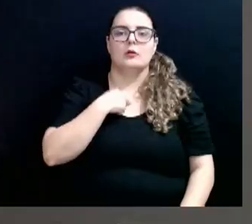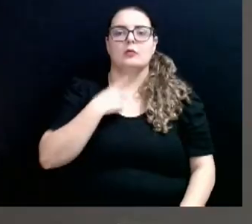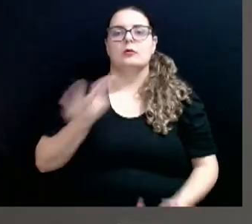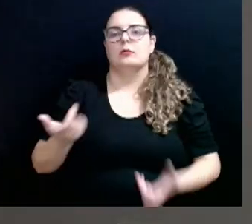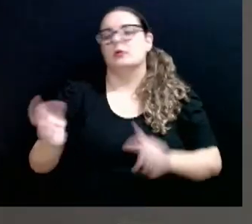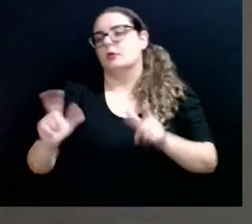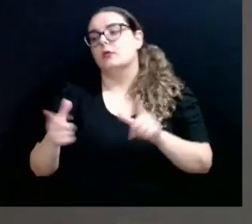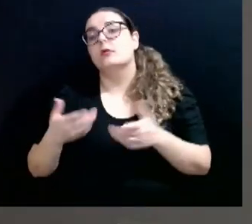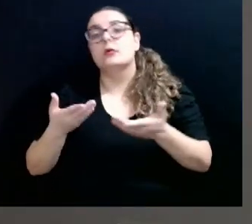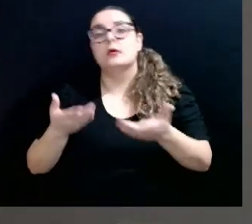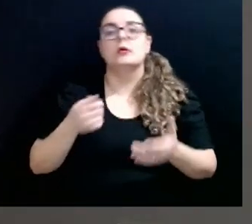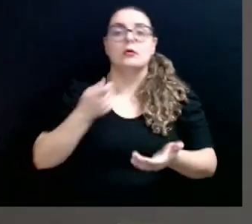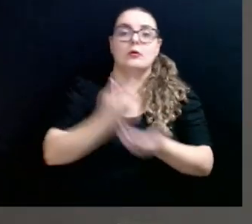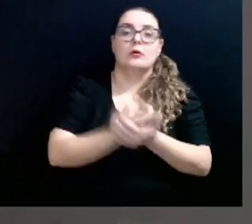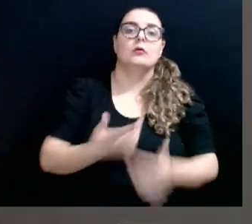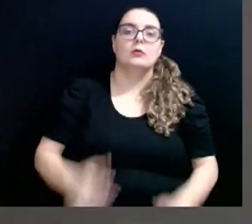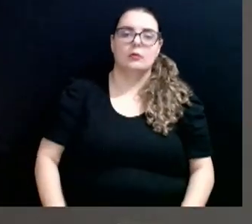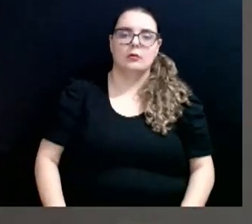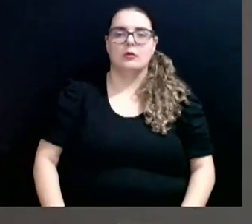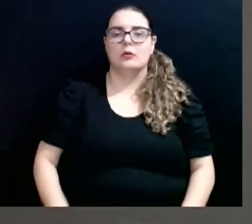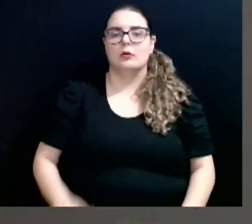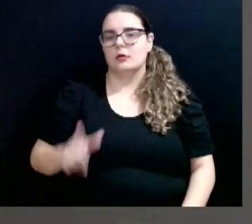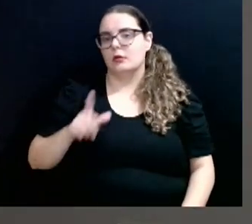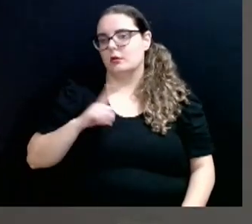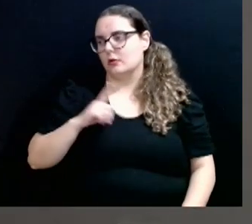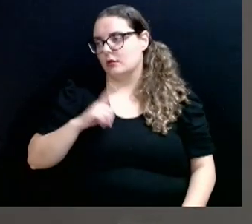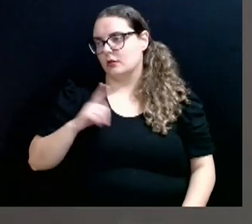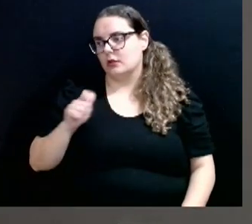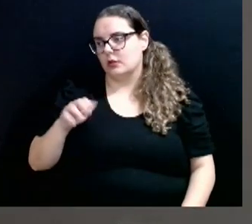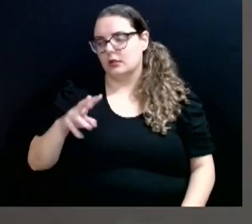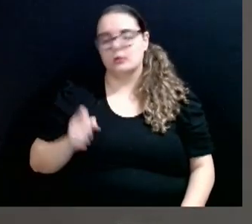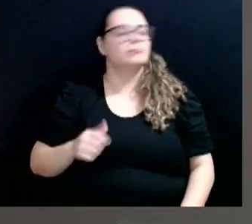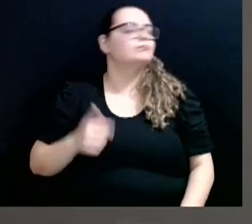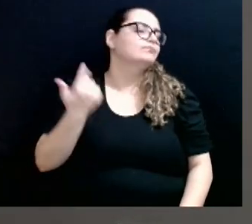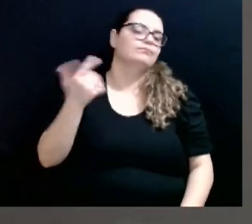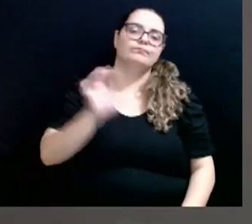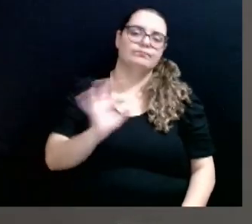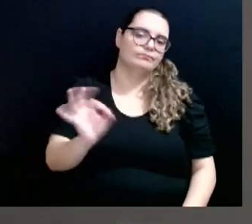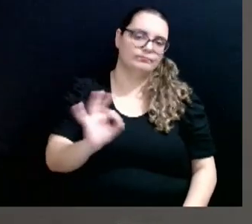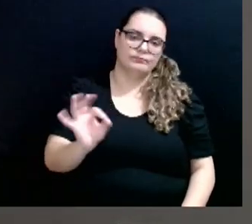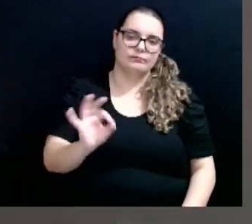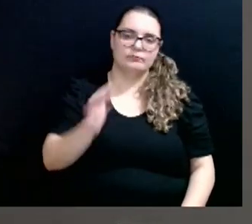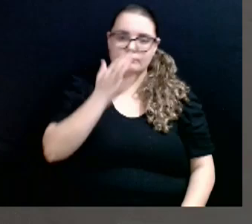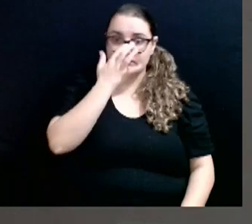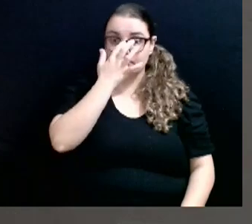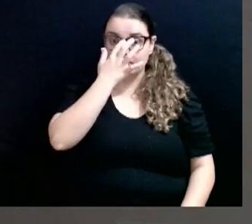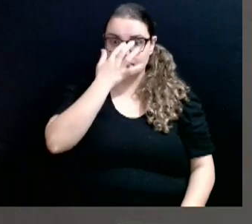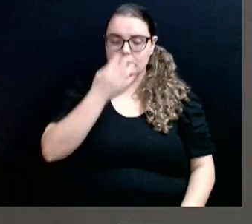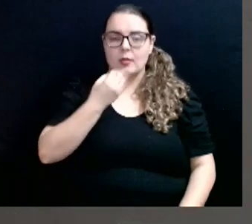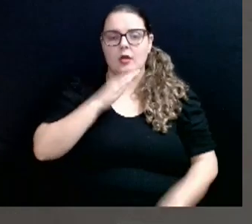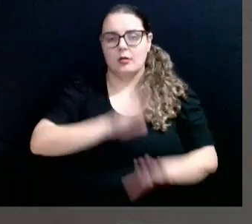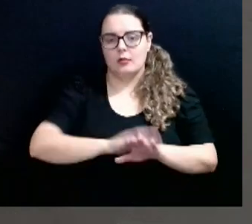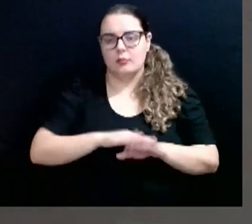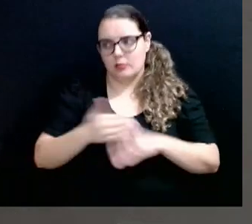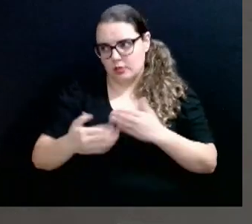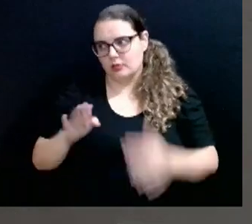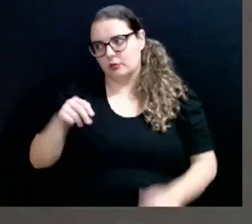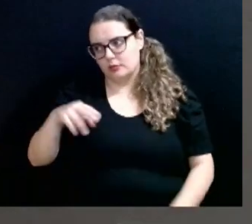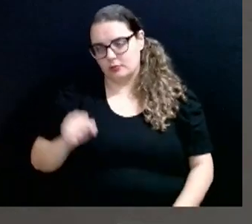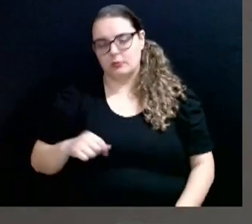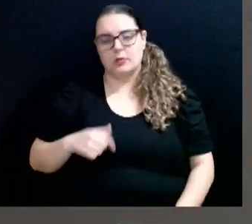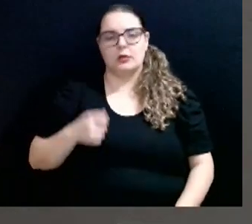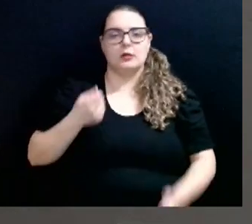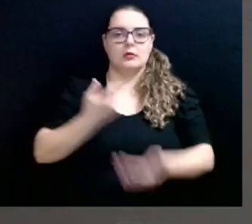quero uma garantia. Não tem garantia nenhuma sobre a boa funcionalidade do bem adquirido. A pessoa